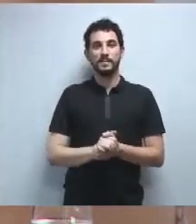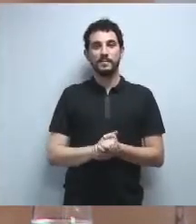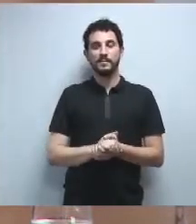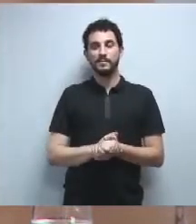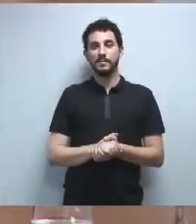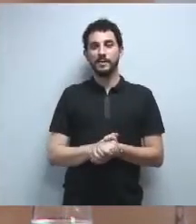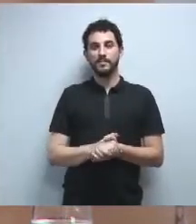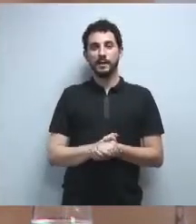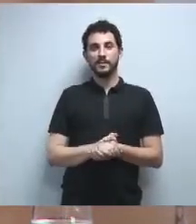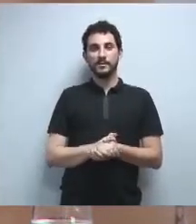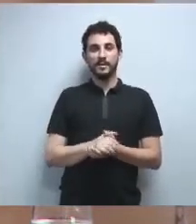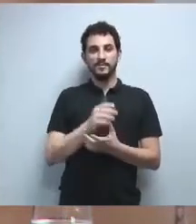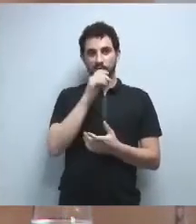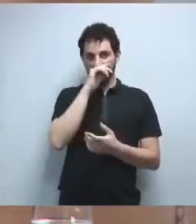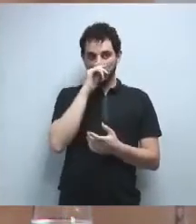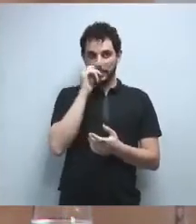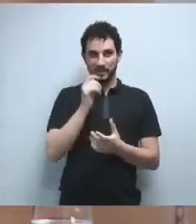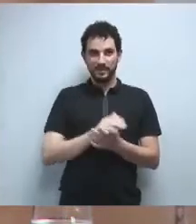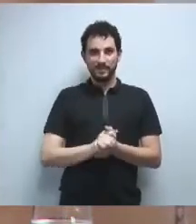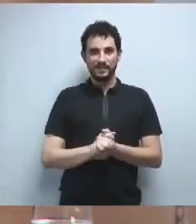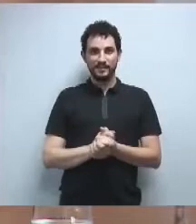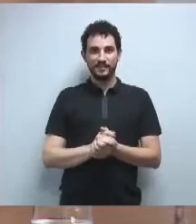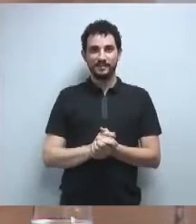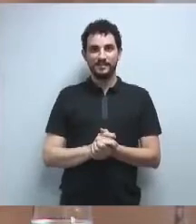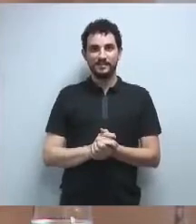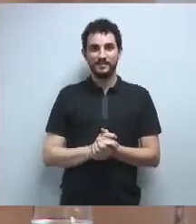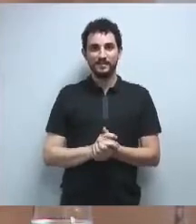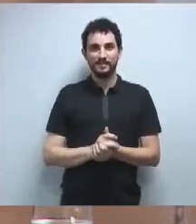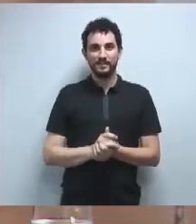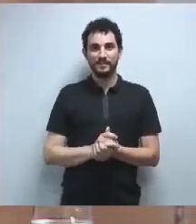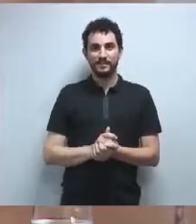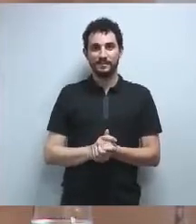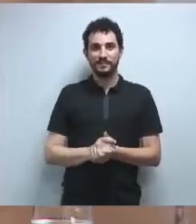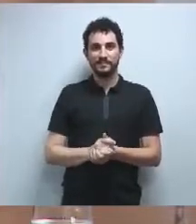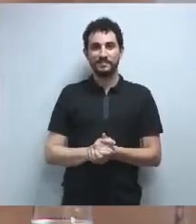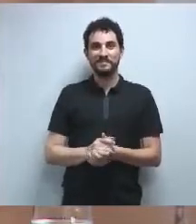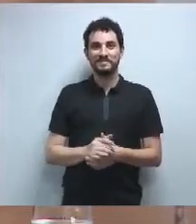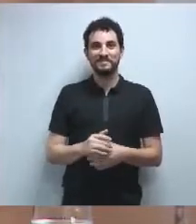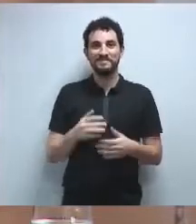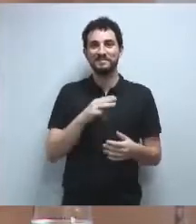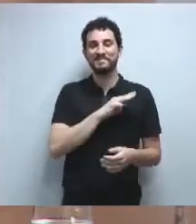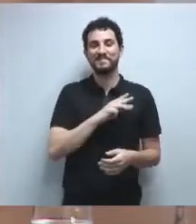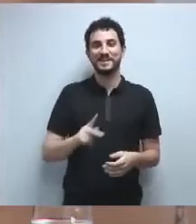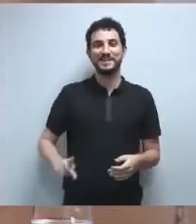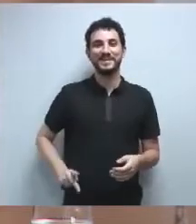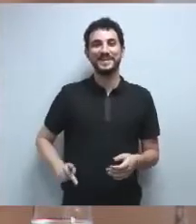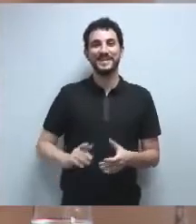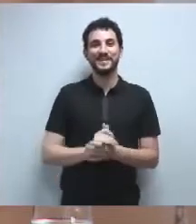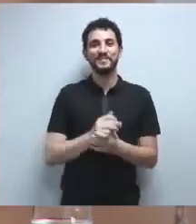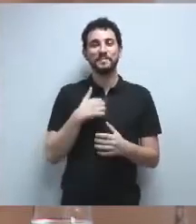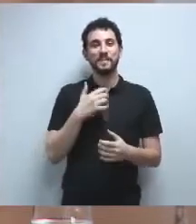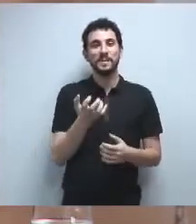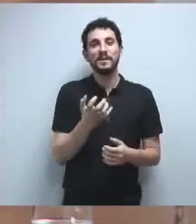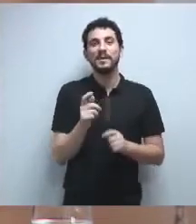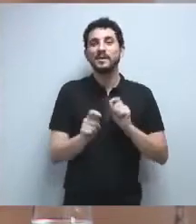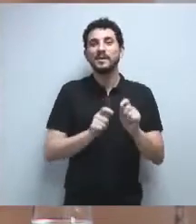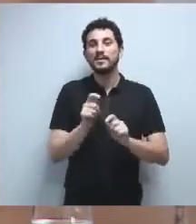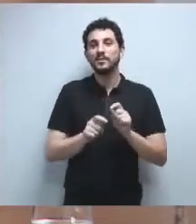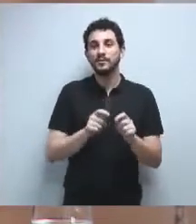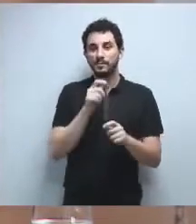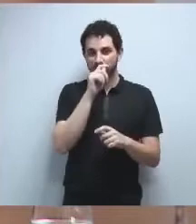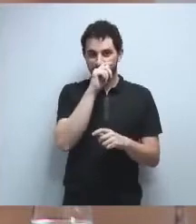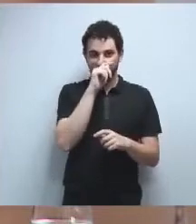o display 11 13 do ministro não é sobre estéreo público france e daí eu quero com o